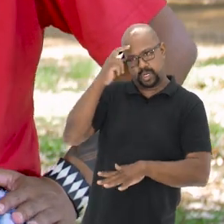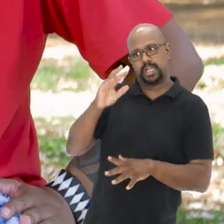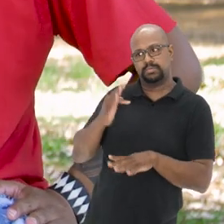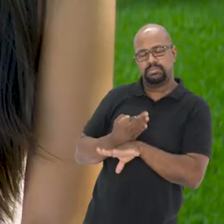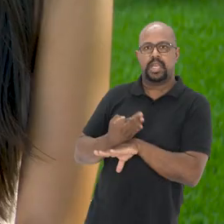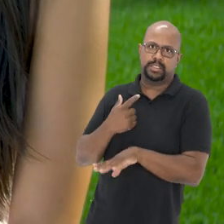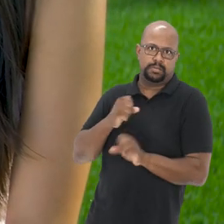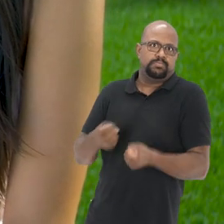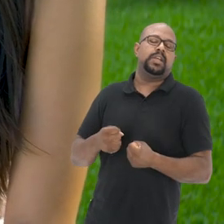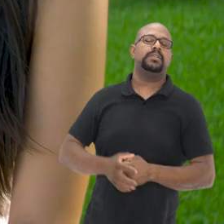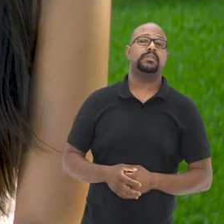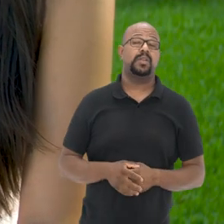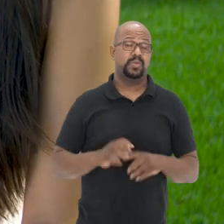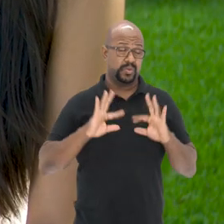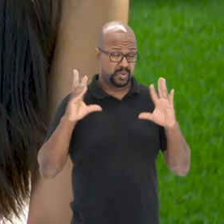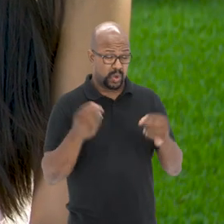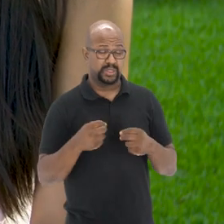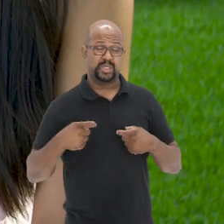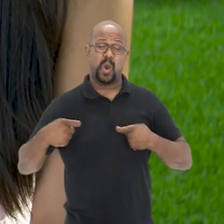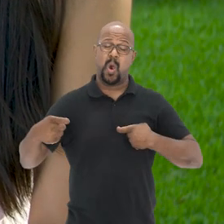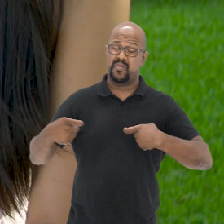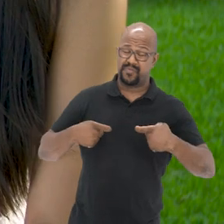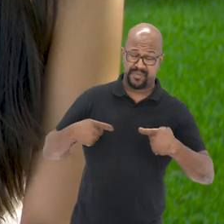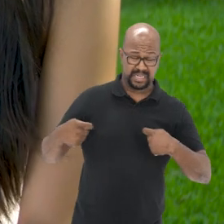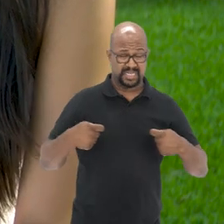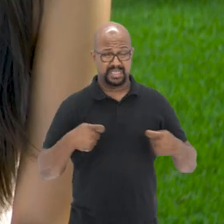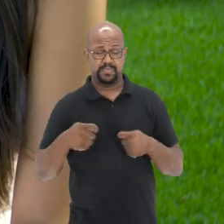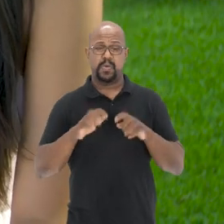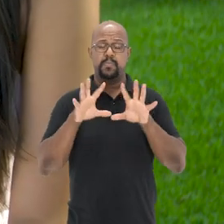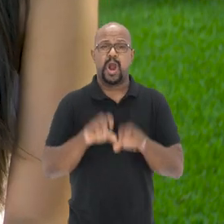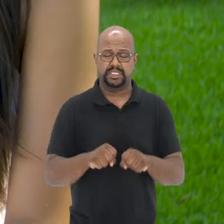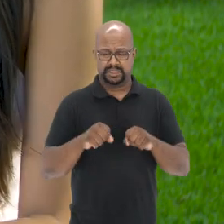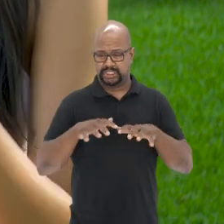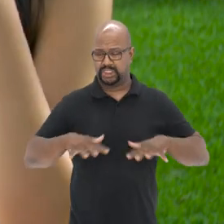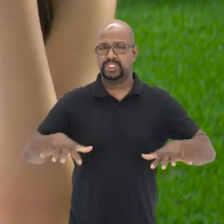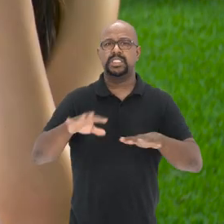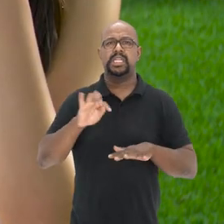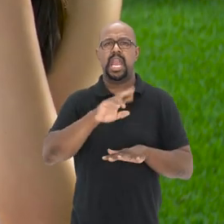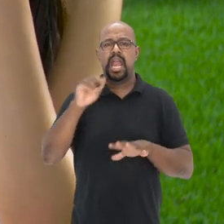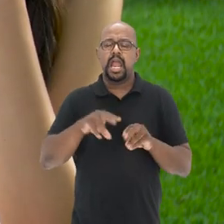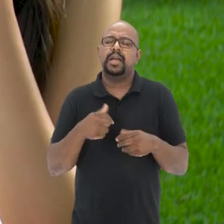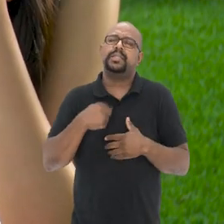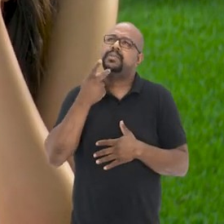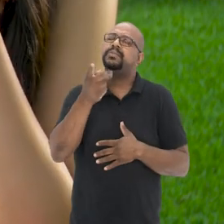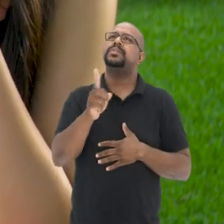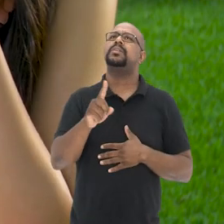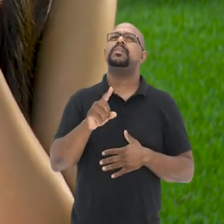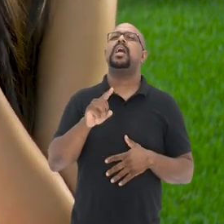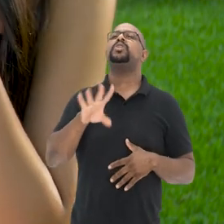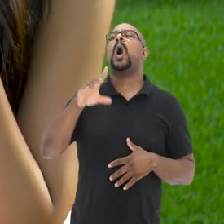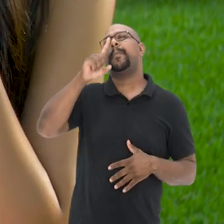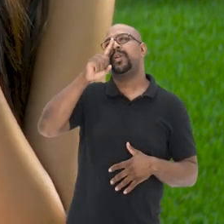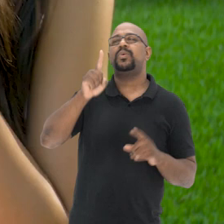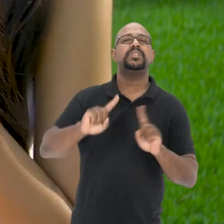resistente. Olha, como todos esses conflitos que a gente anda tendo por luta de terra, eu não digo que é